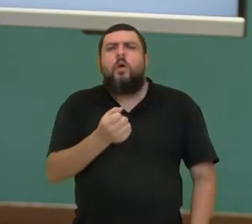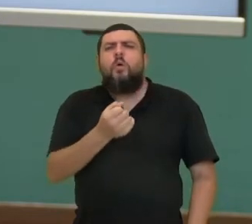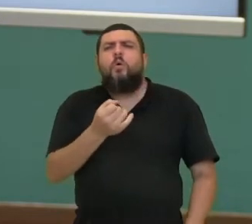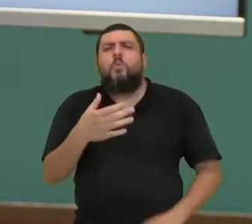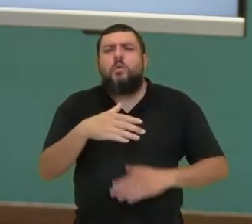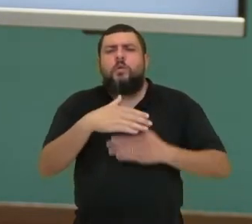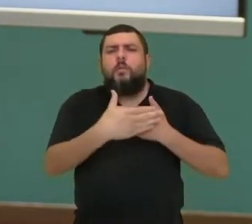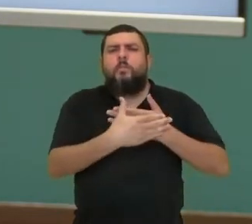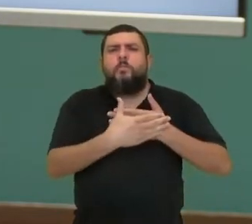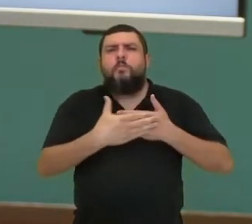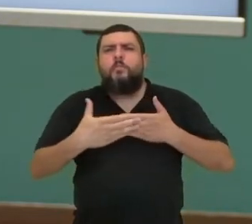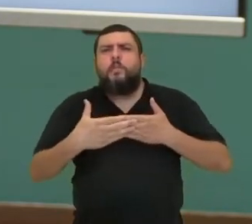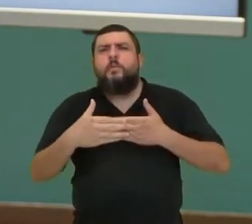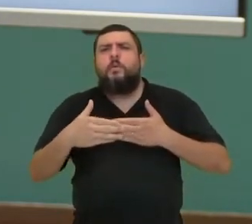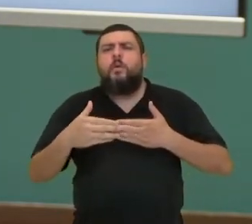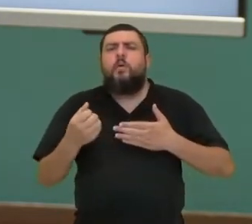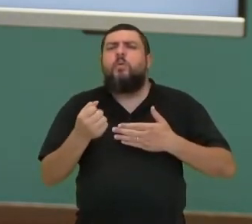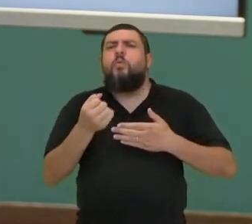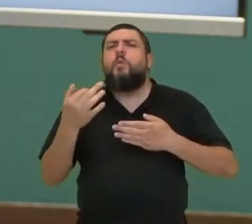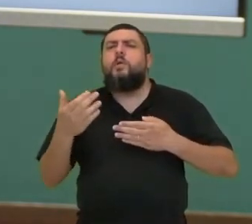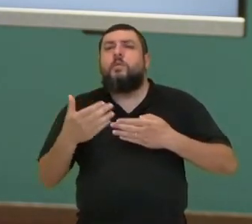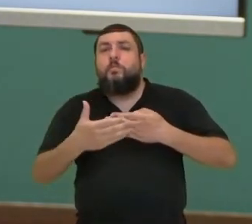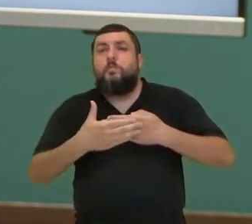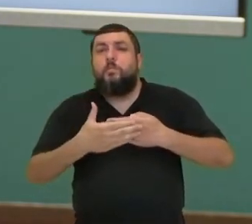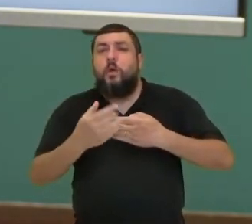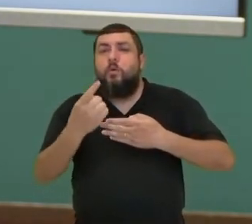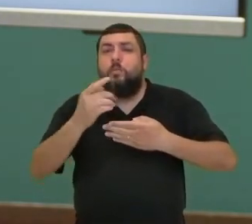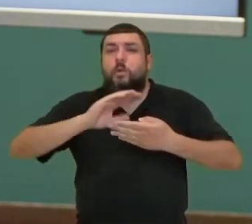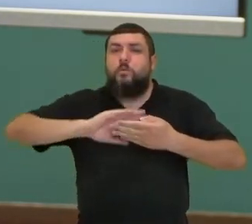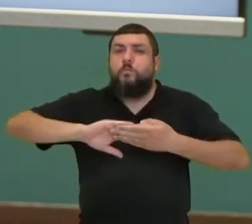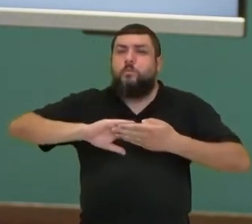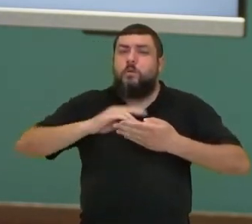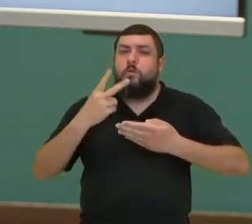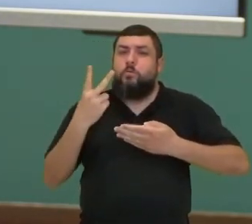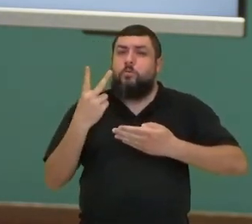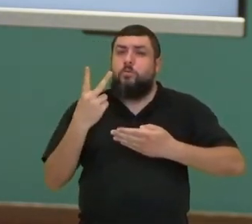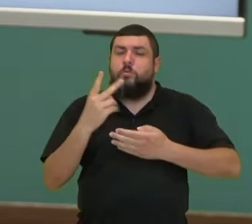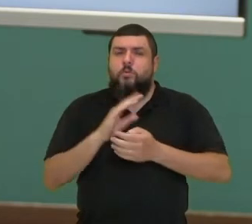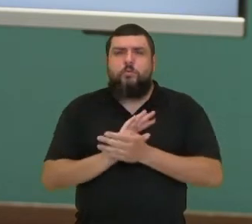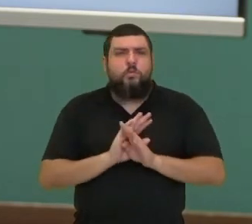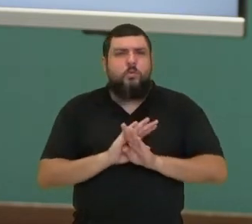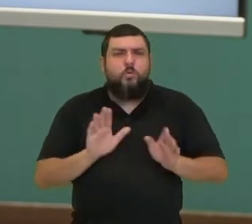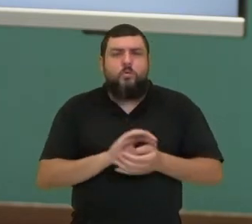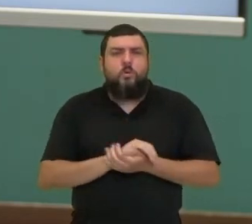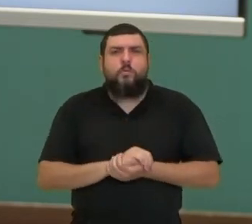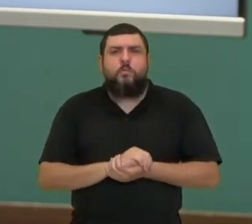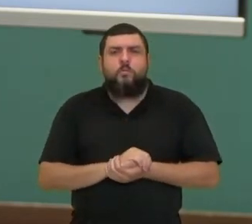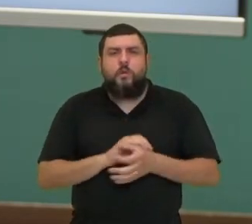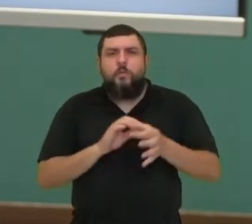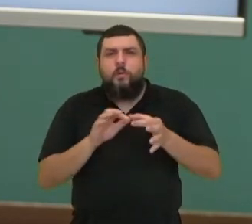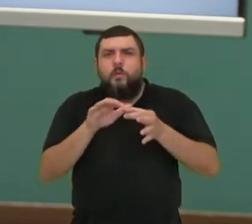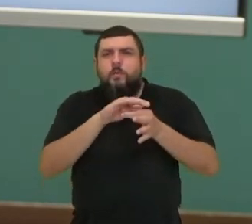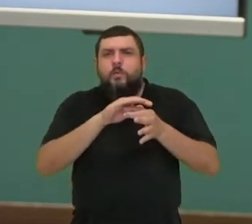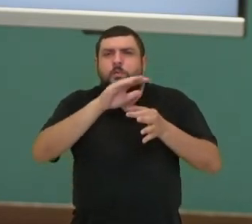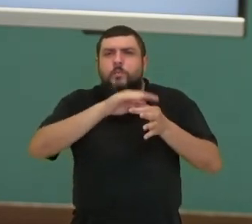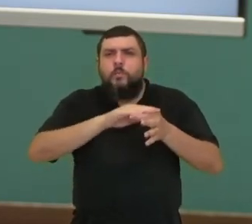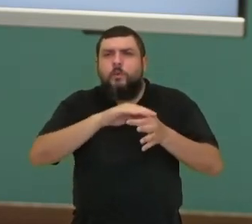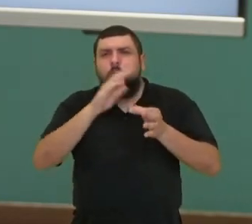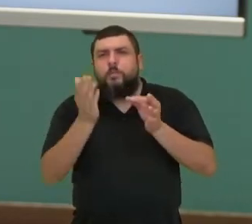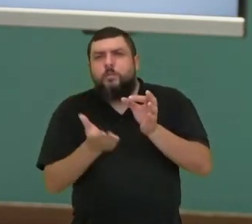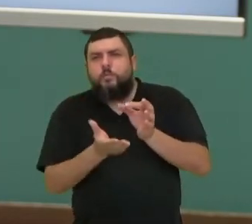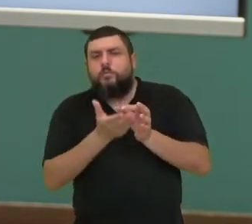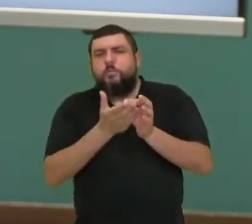moeda? Uma moeda tem 2 faces. Então, nós chamamos cada uma dessas faces de cara